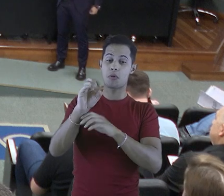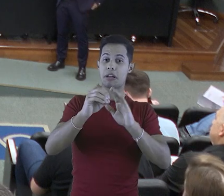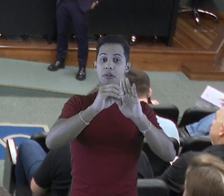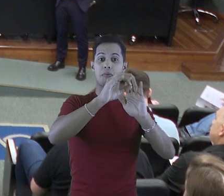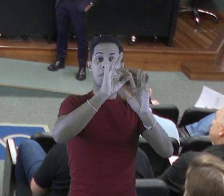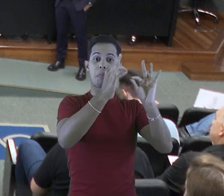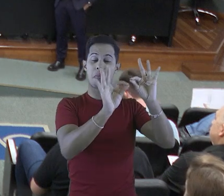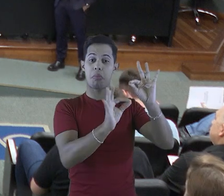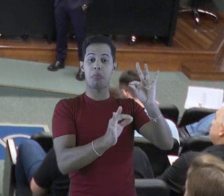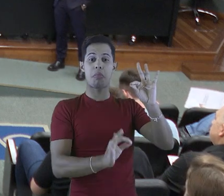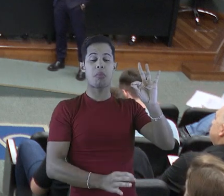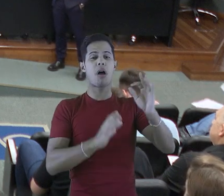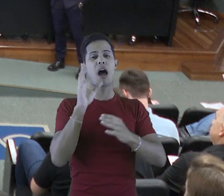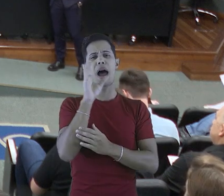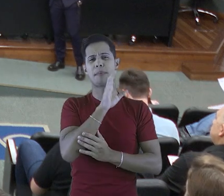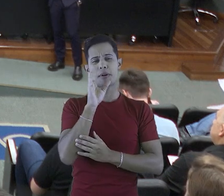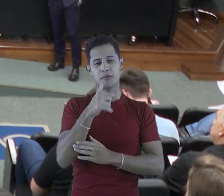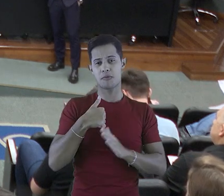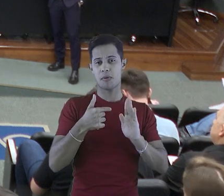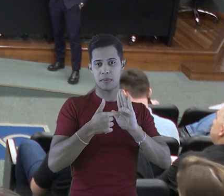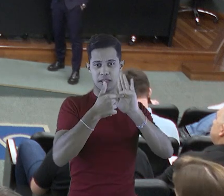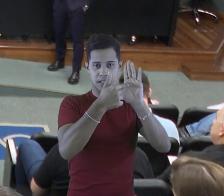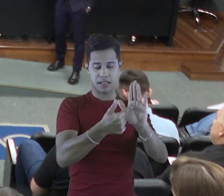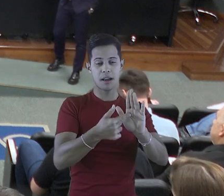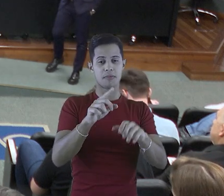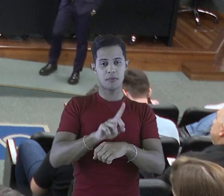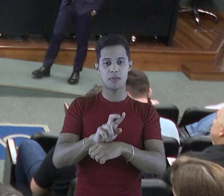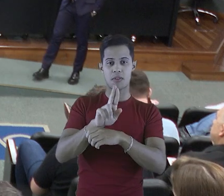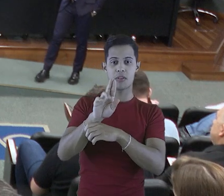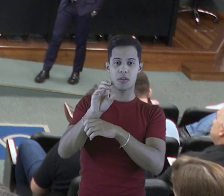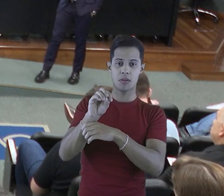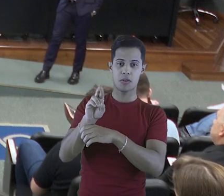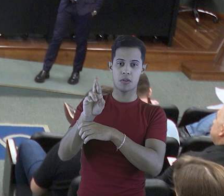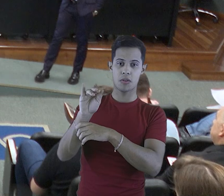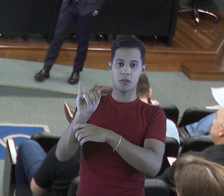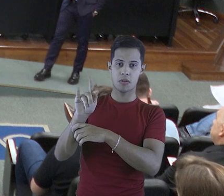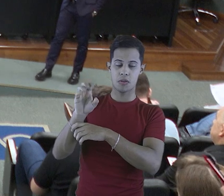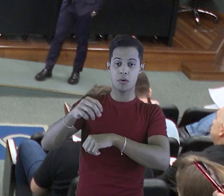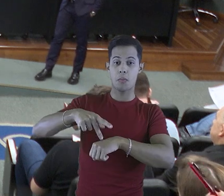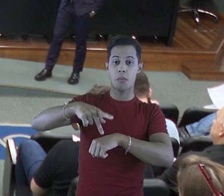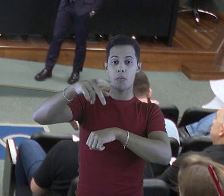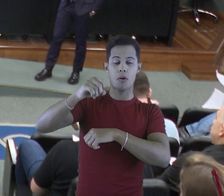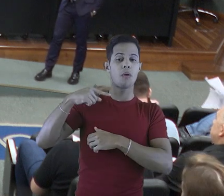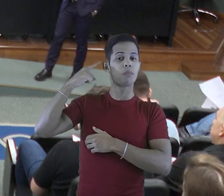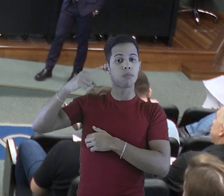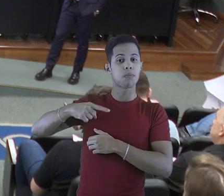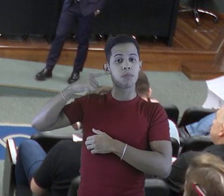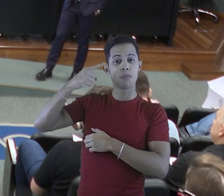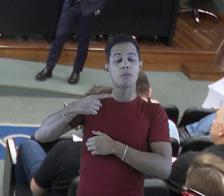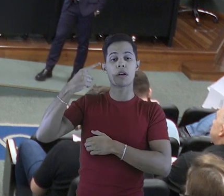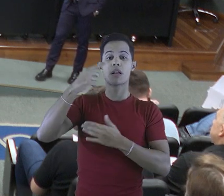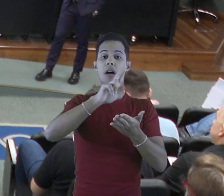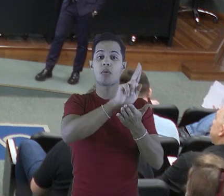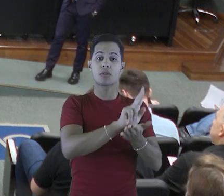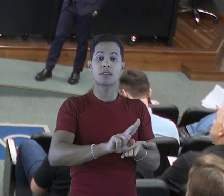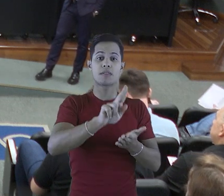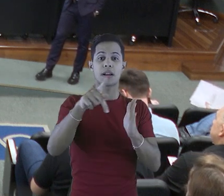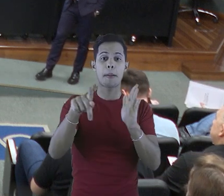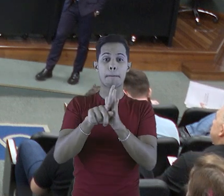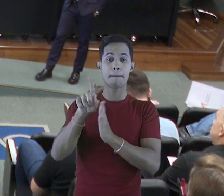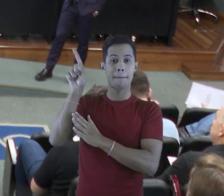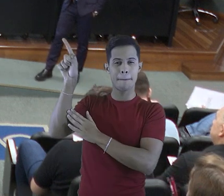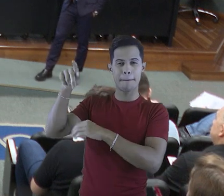e fazendo, assim, a sua apresentação. O Dr. Rodrigo Pironte é pós-doutor em Direito pela Universidade Complutense de Madri,